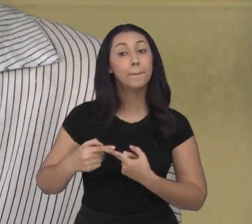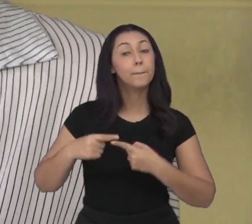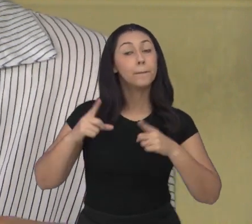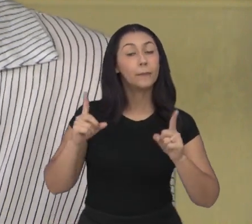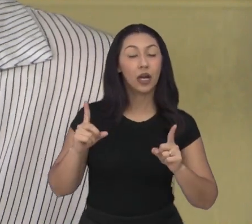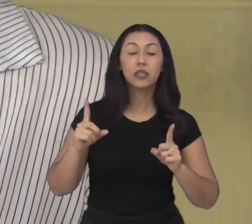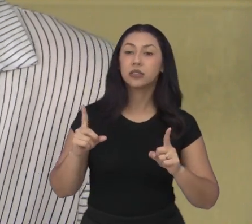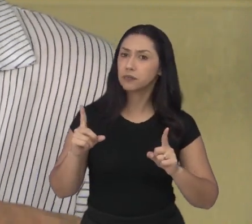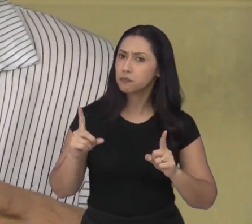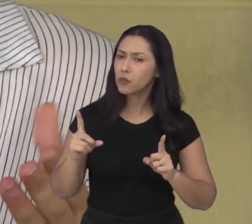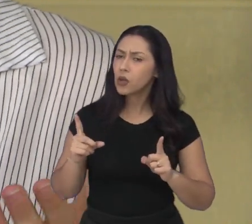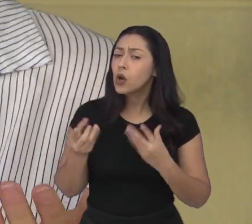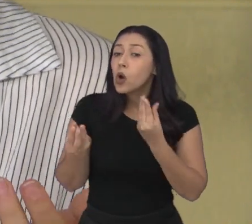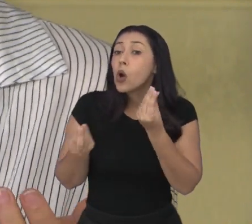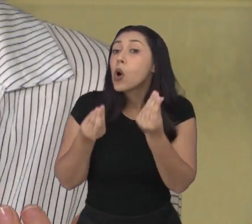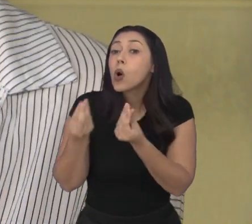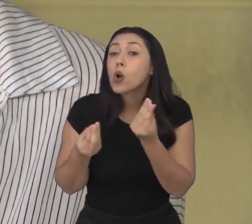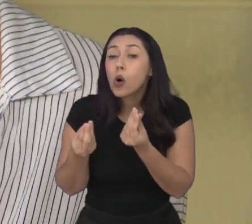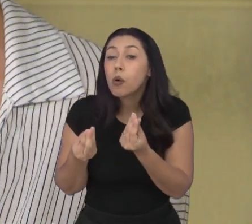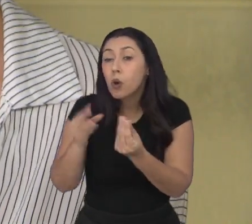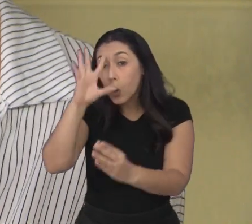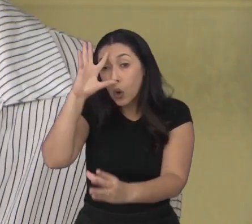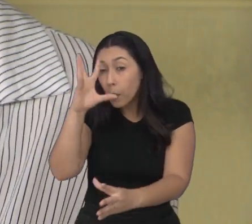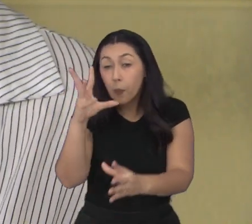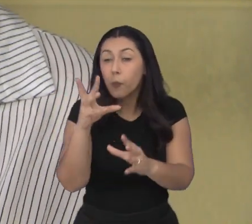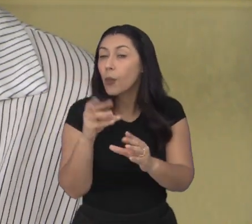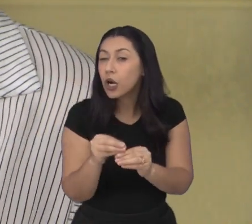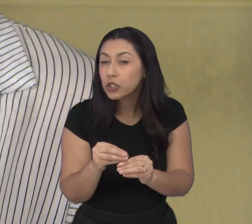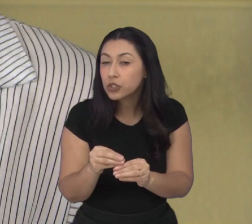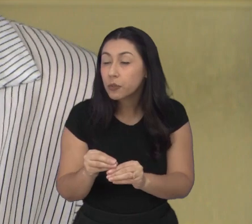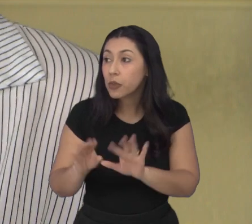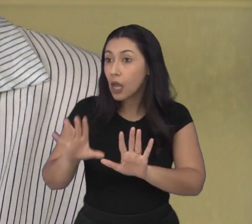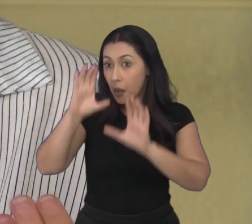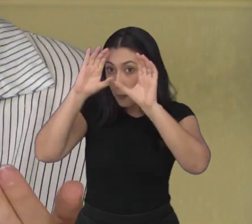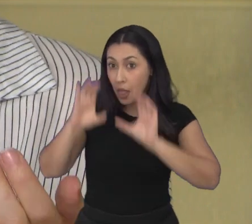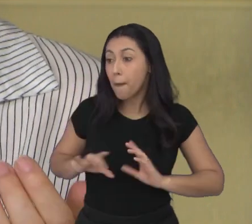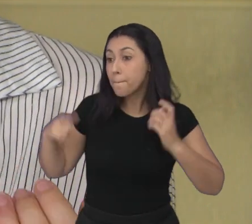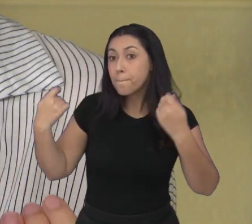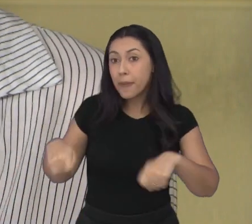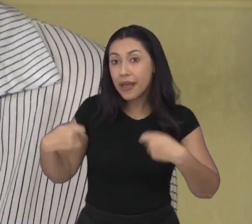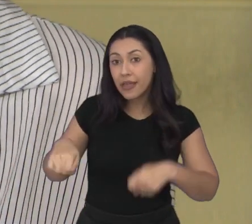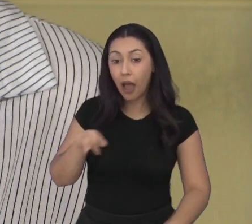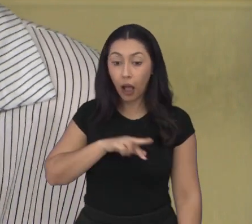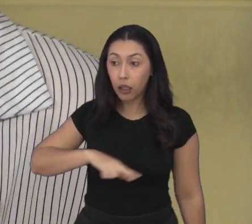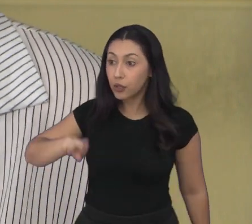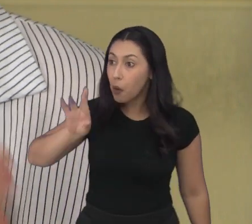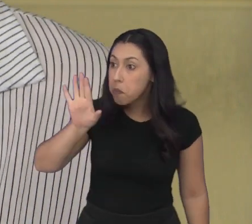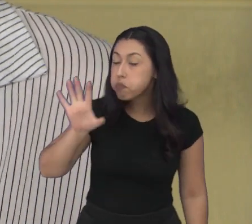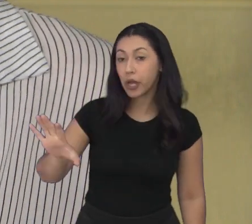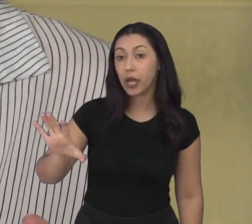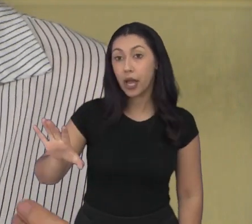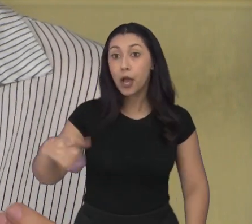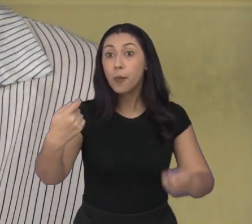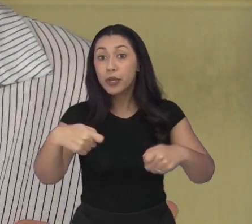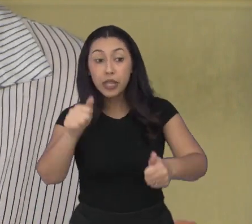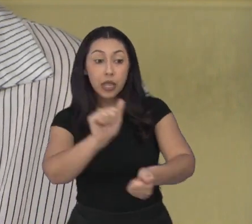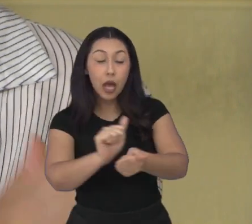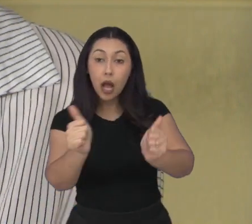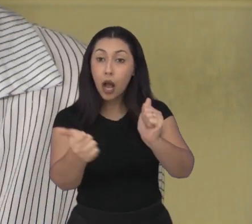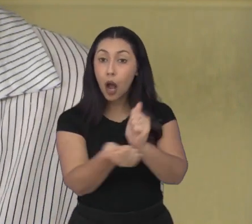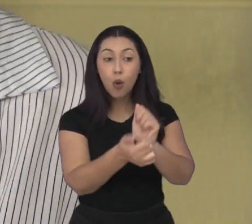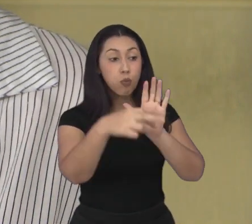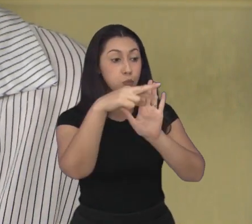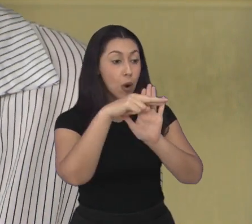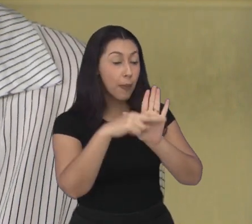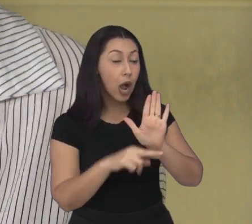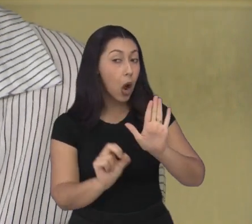né? Porém, como a gente entende esse cidadão, se ele tem que ser de certa religião ou não, se ele tem que se